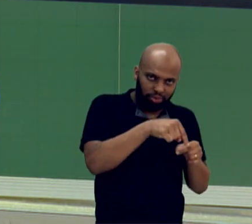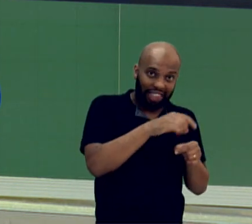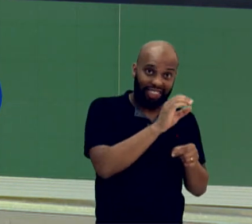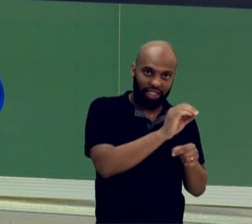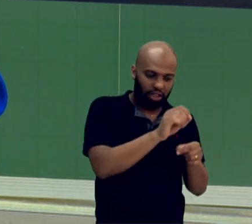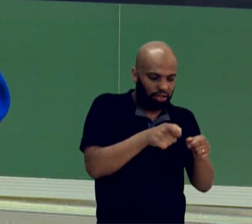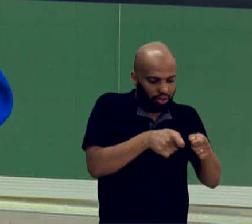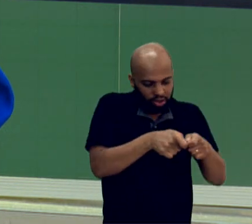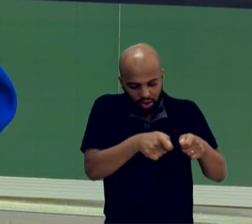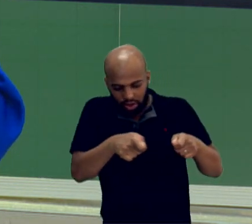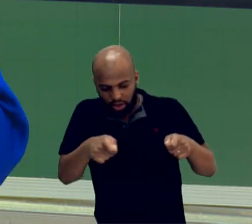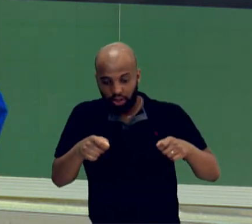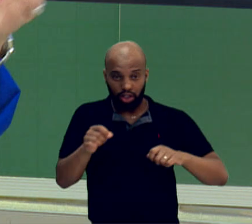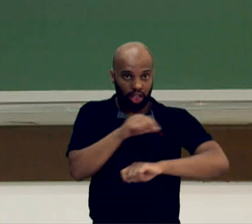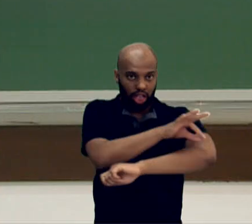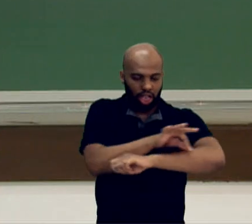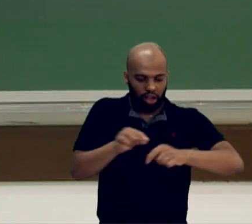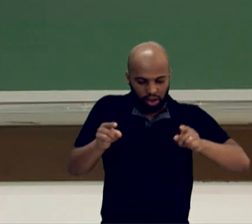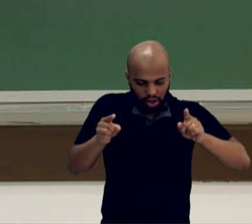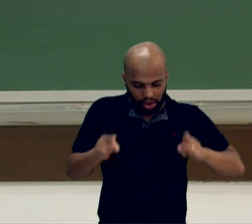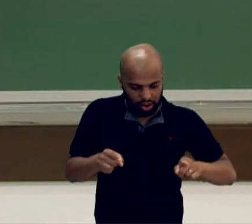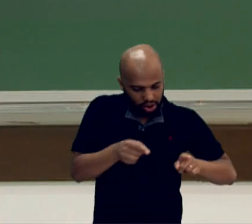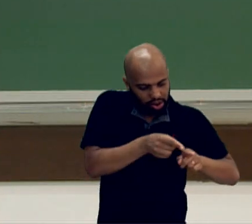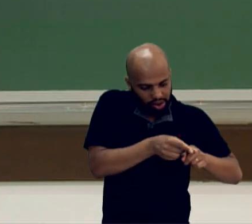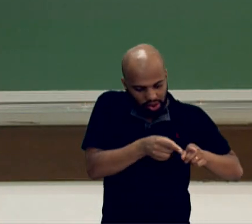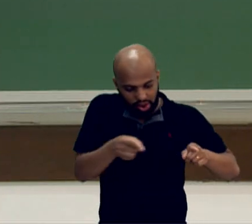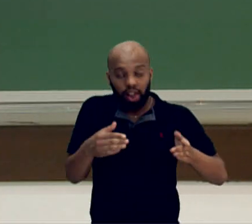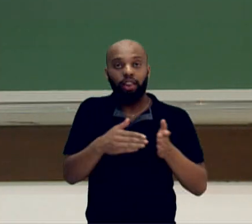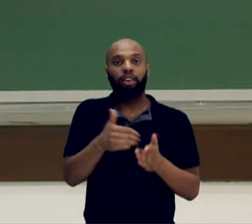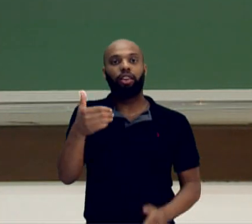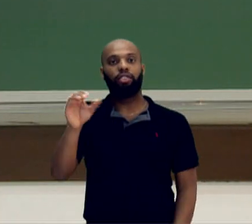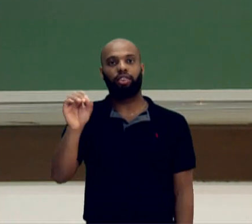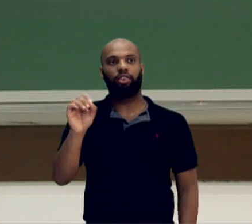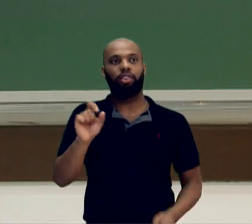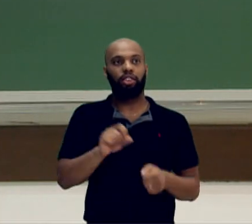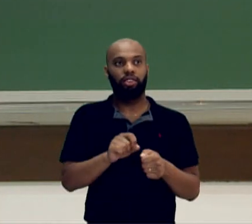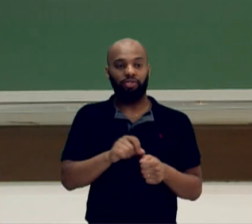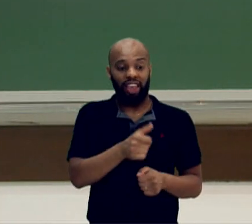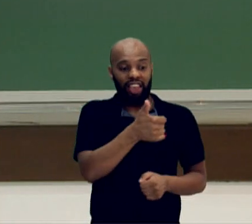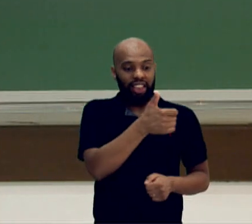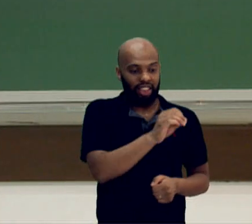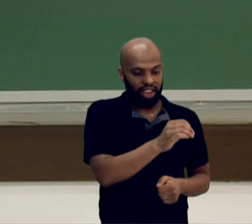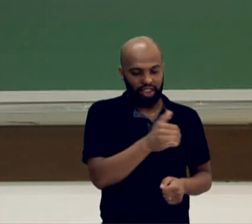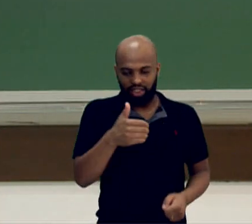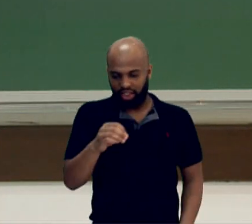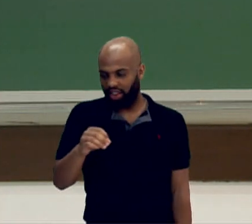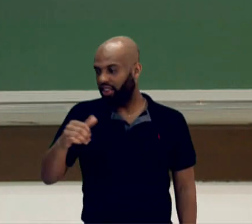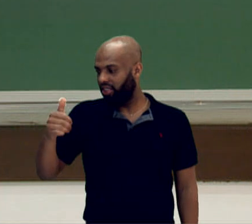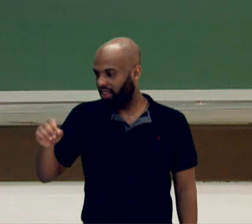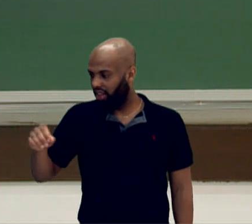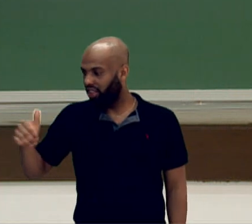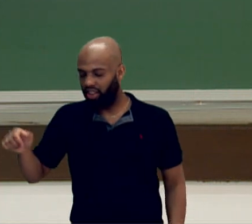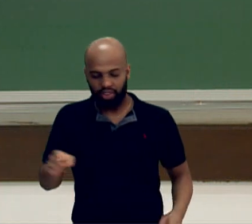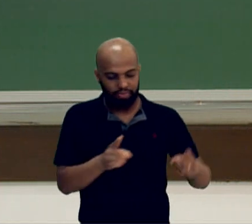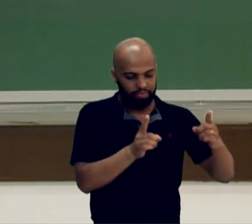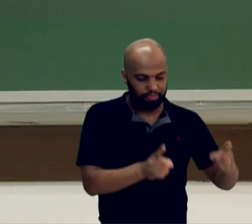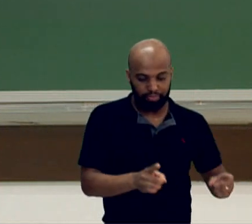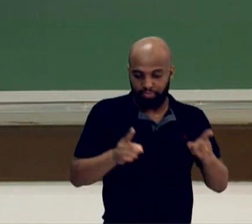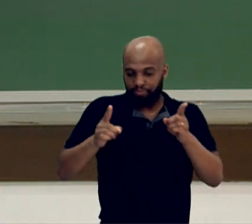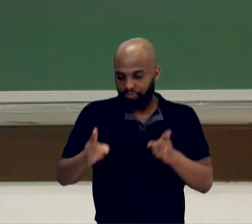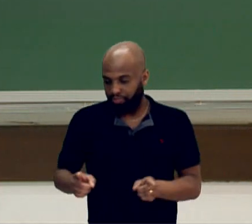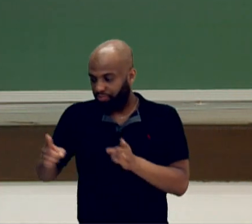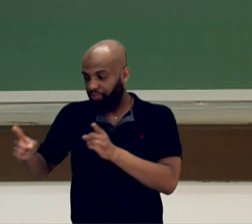um povo com o outro, de um país com o outro, e aconteceu de ter a necessidade dessa padronização mais organizada. Porque enquanto estava